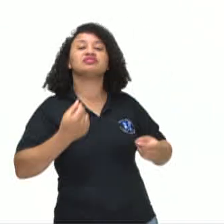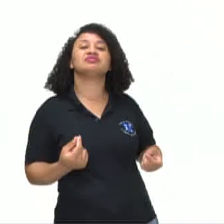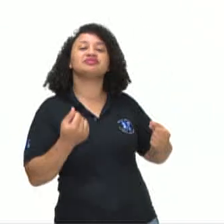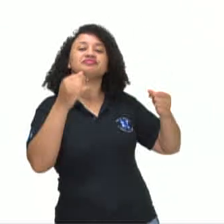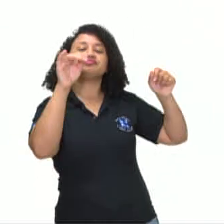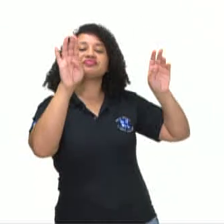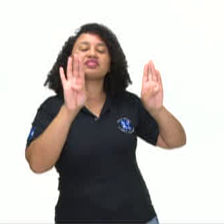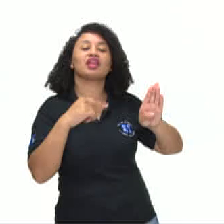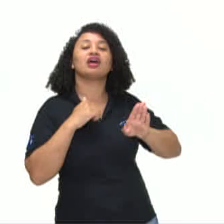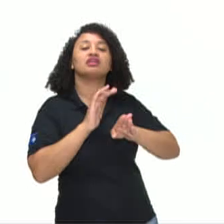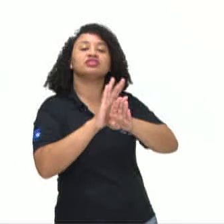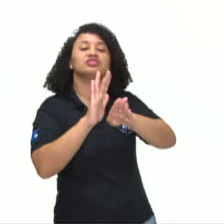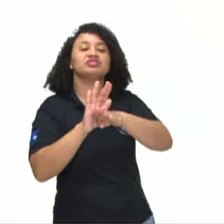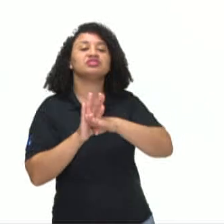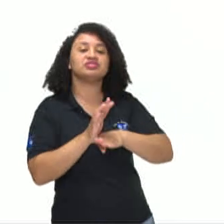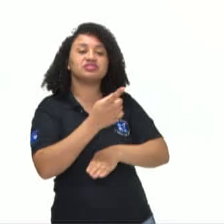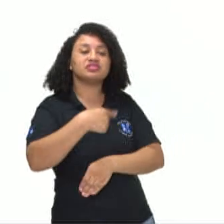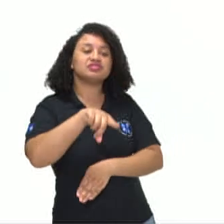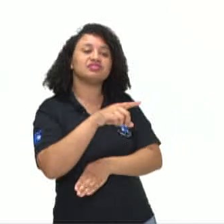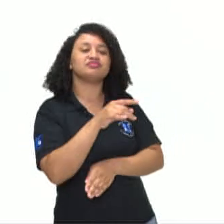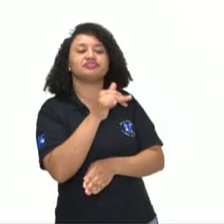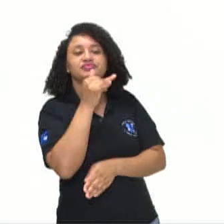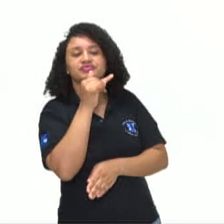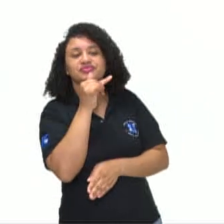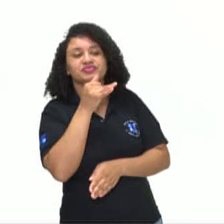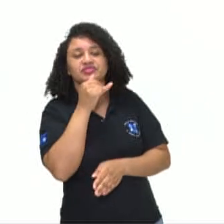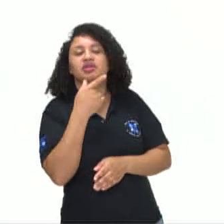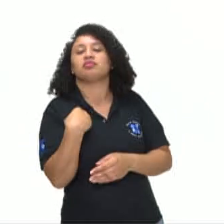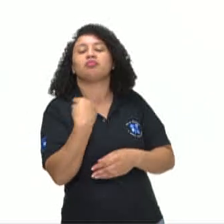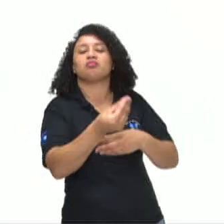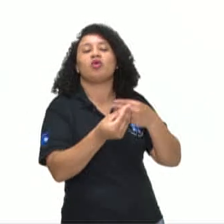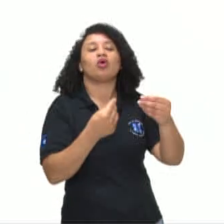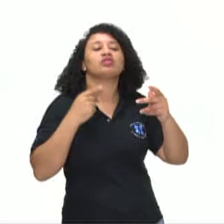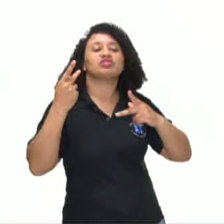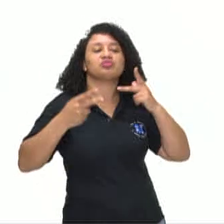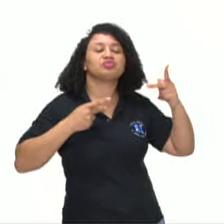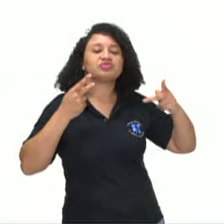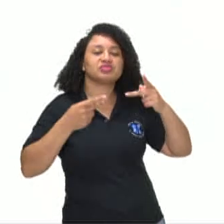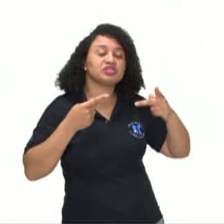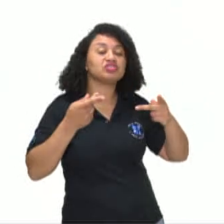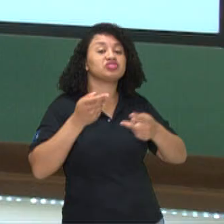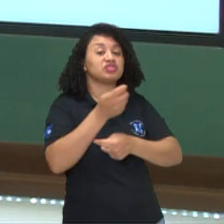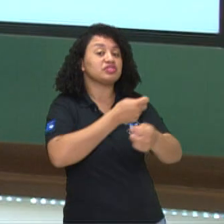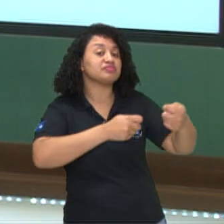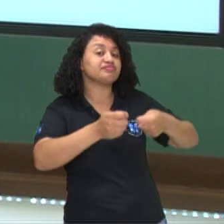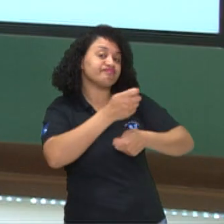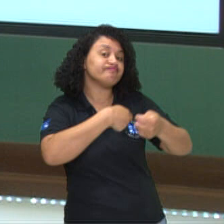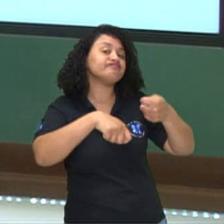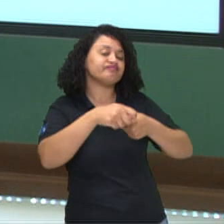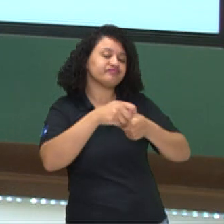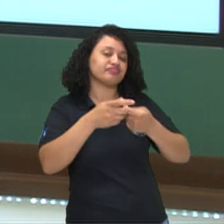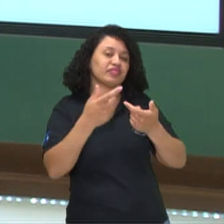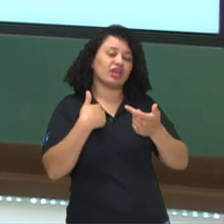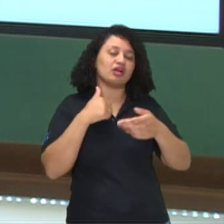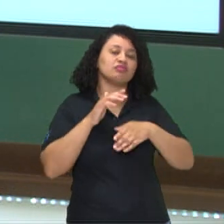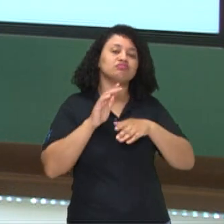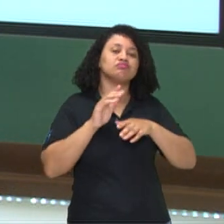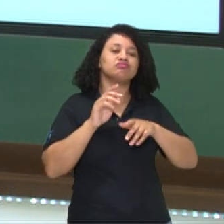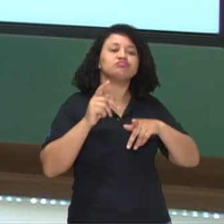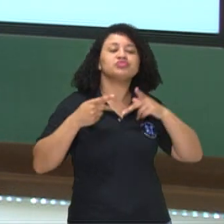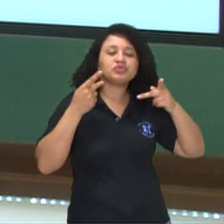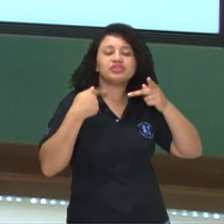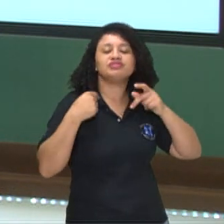burguesia, favorecendo, como por exemplo, implantando a política mercantilista, né? Essa política que vai